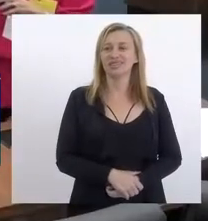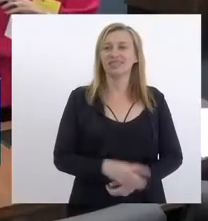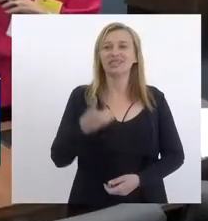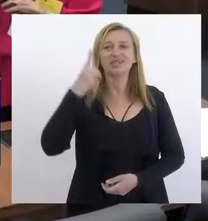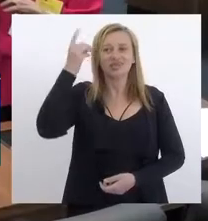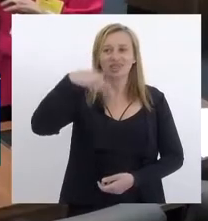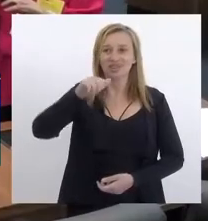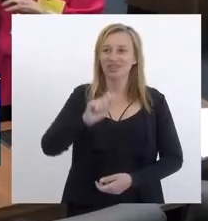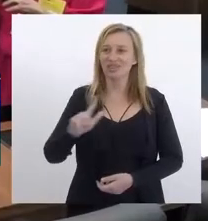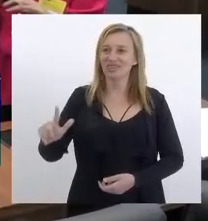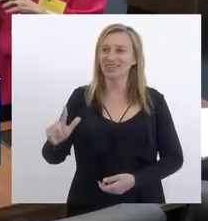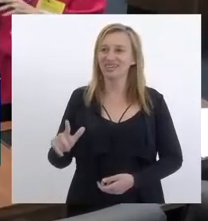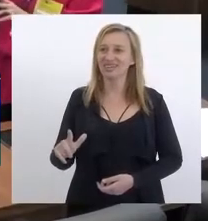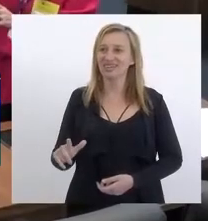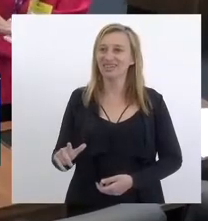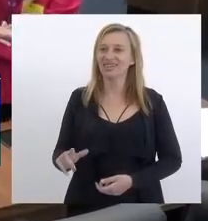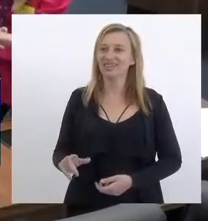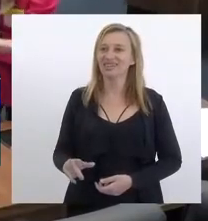de Carvalho.